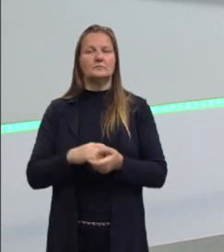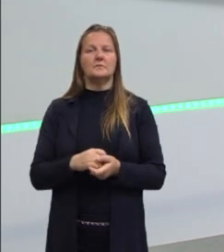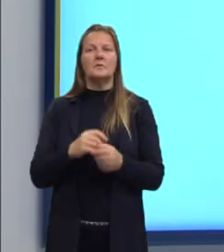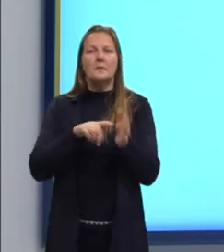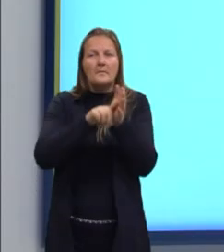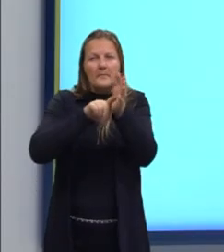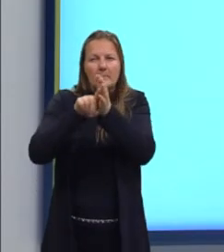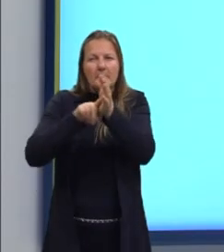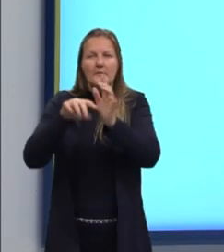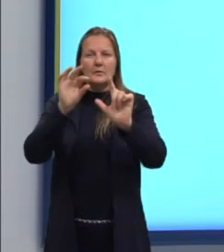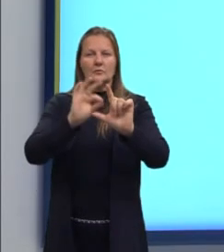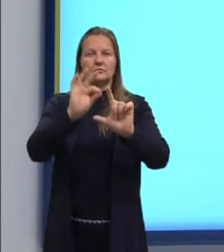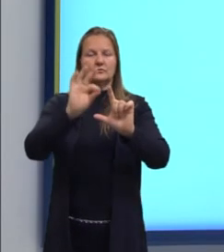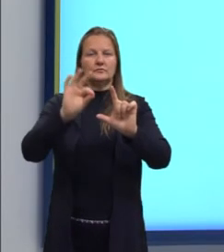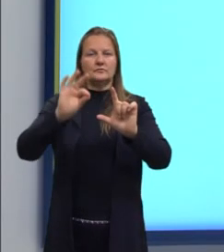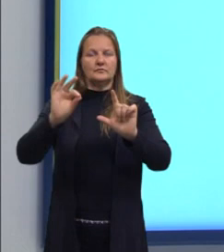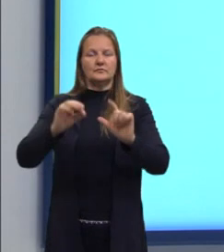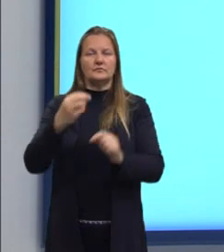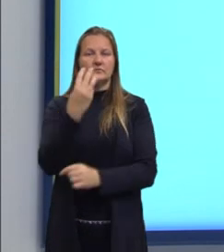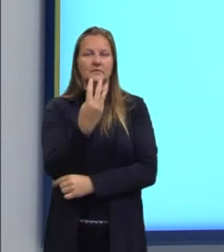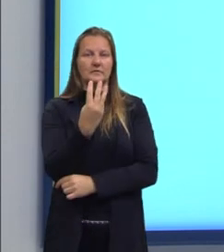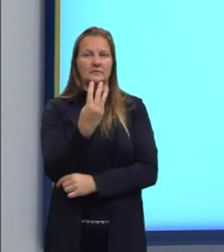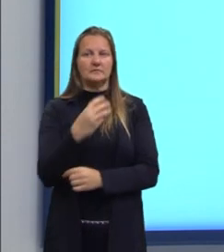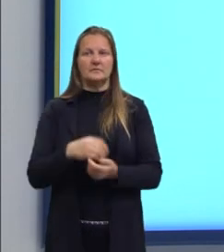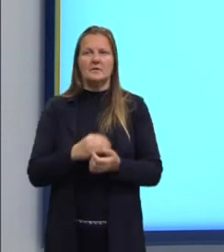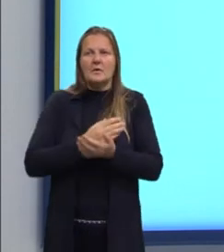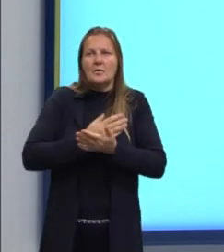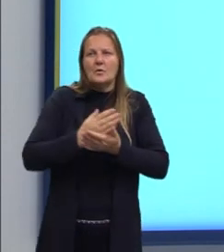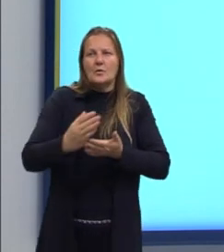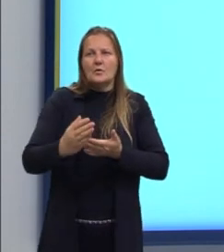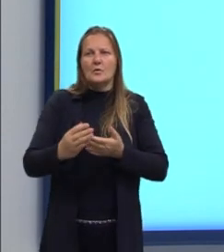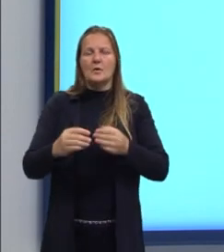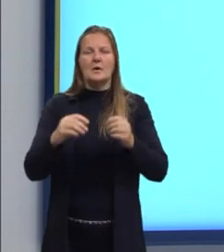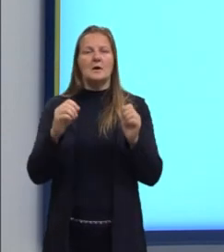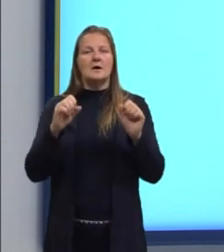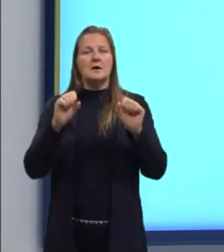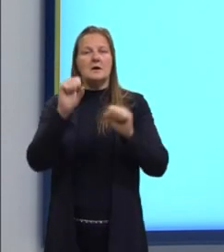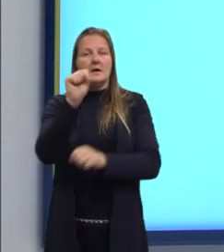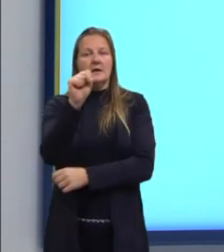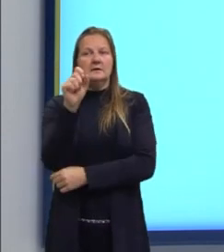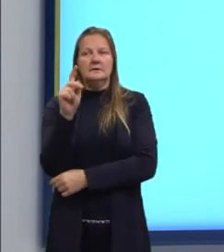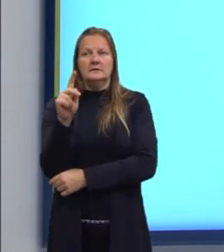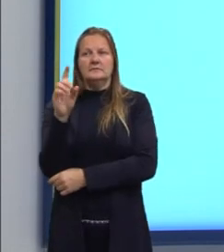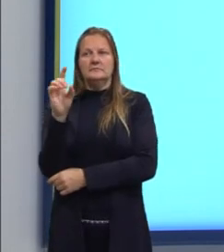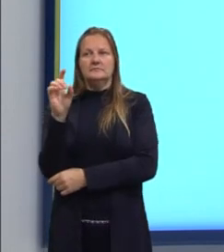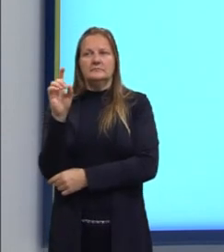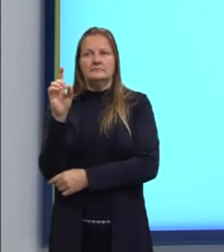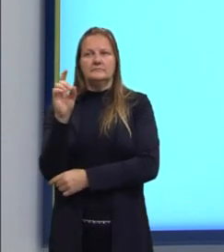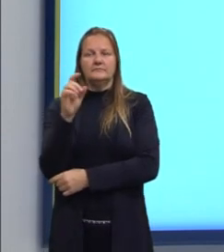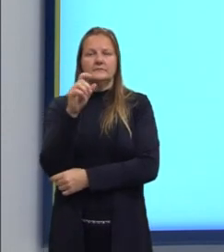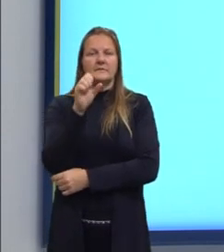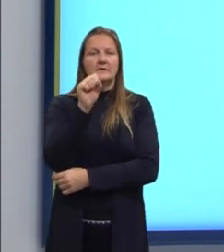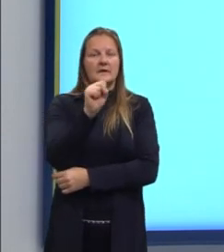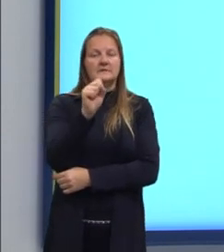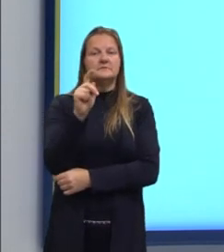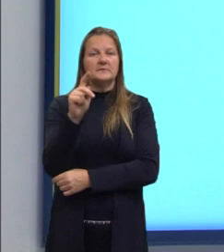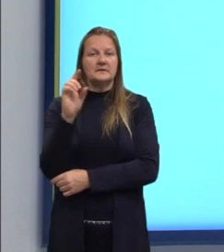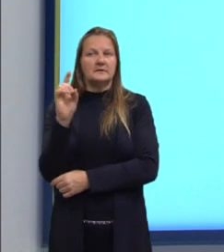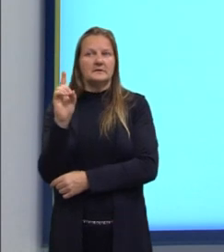nós vamos analisar os três casos iniciando pelo sistema possível e determinado